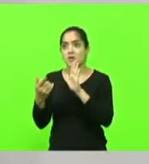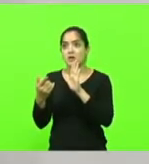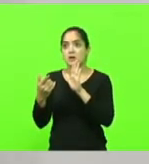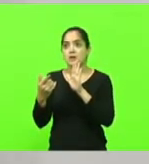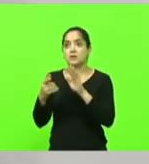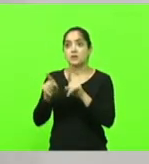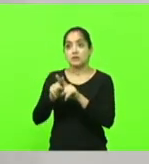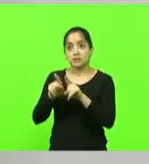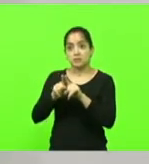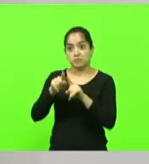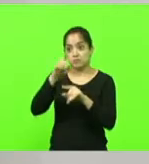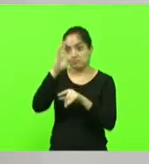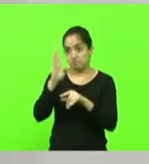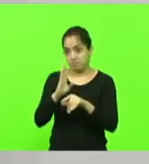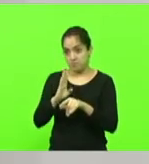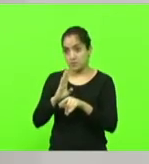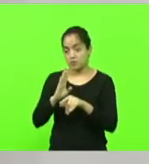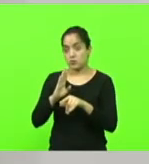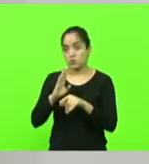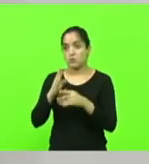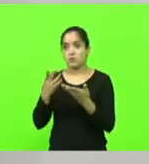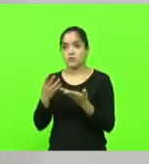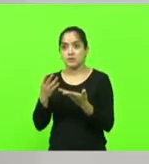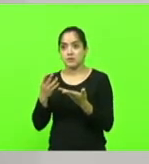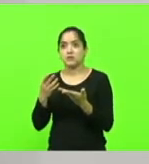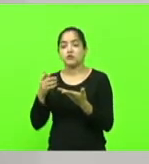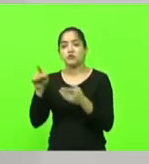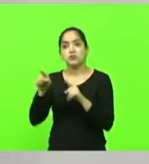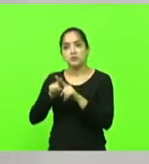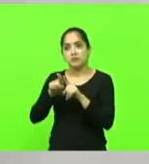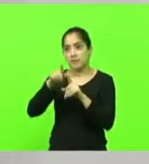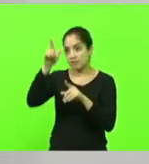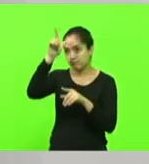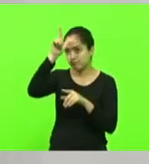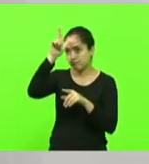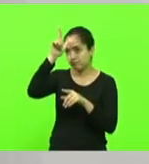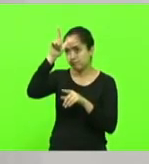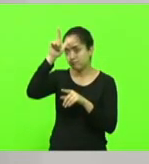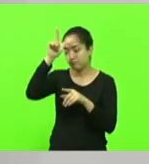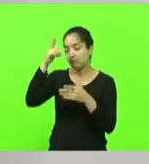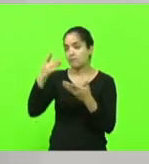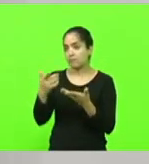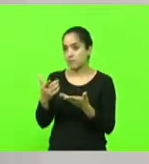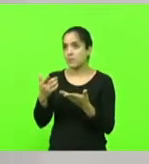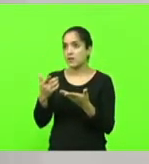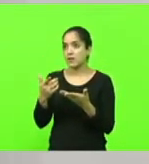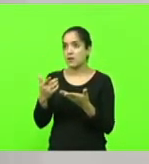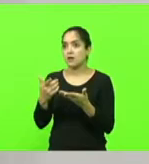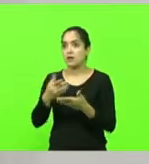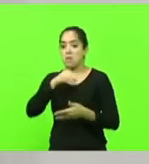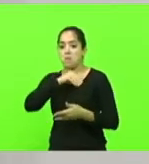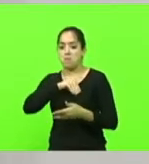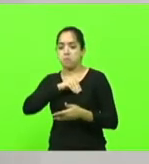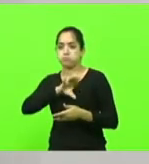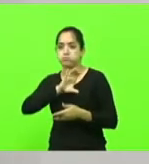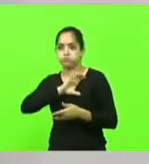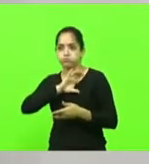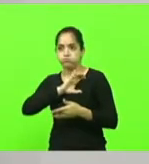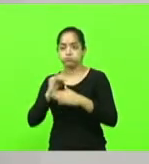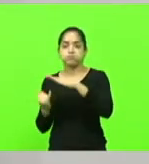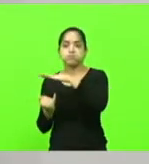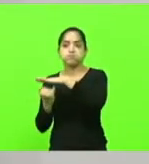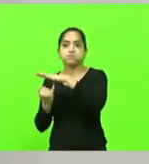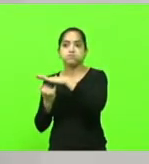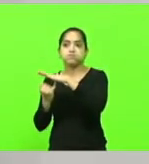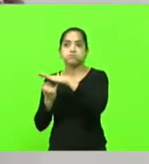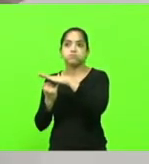alemã na década de 70, atraídos por falsas promessas de grandes salários nas indústrias alemãs, para